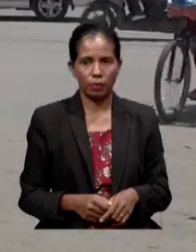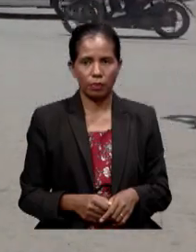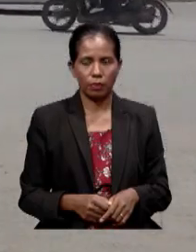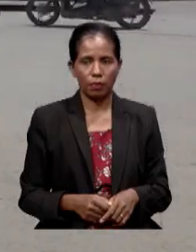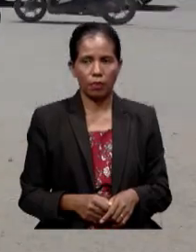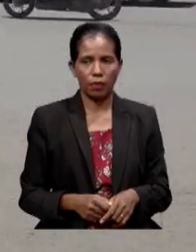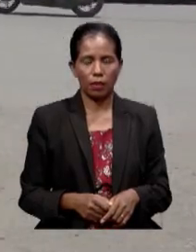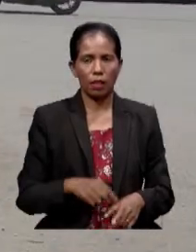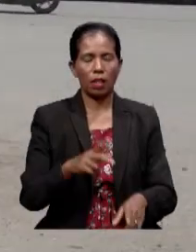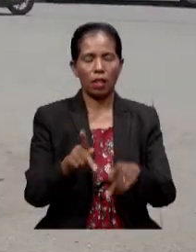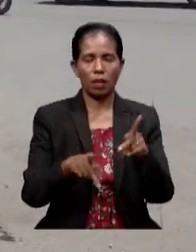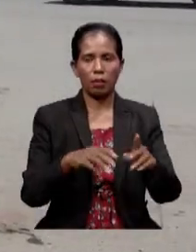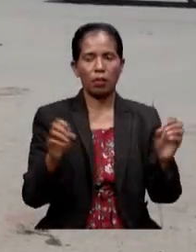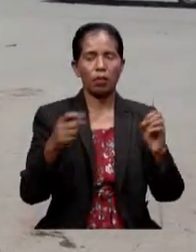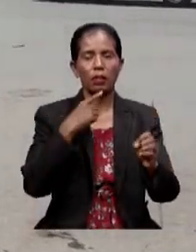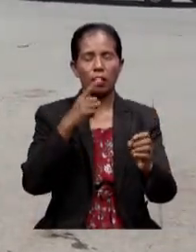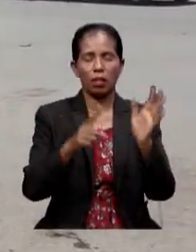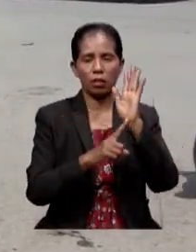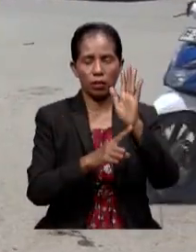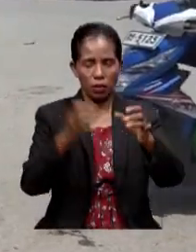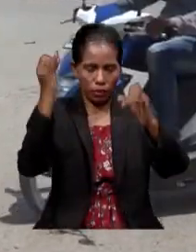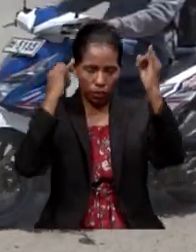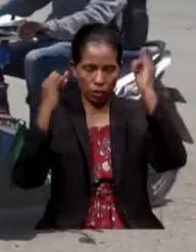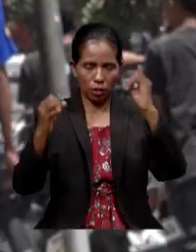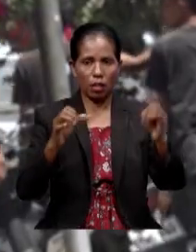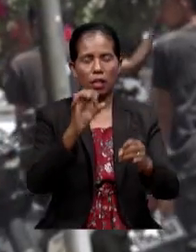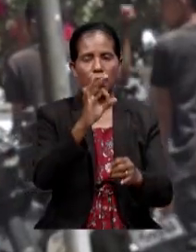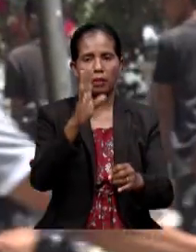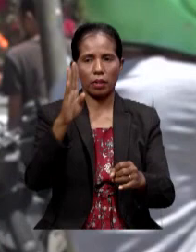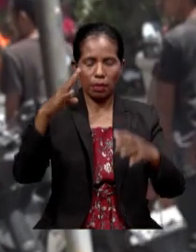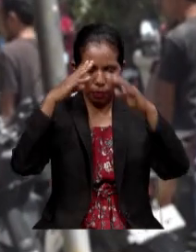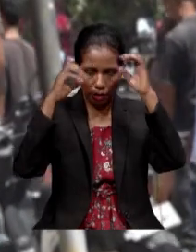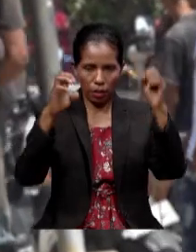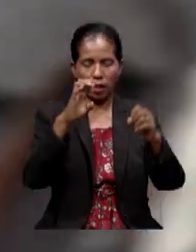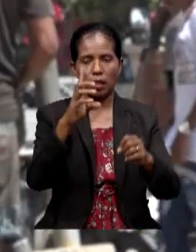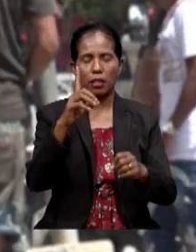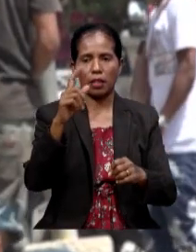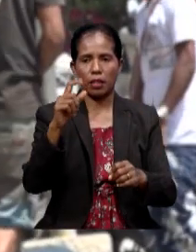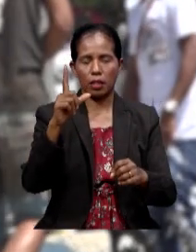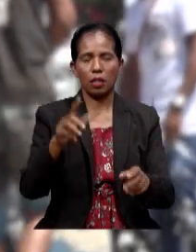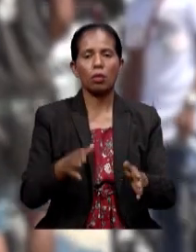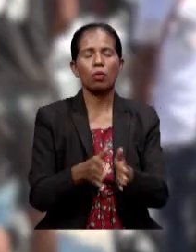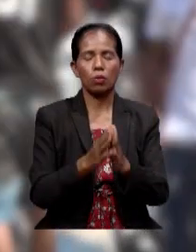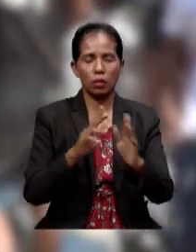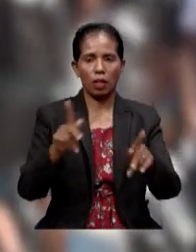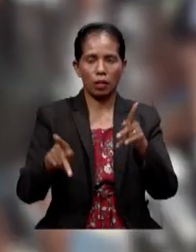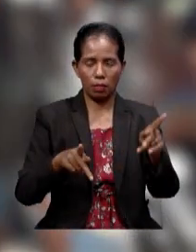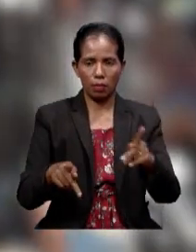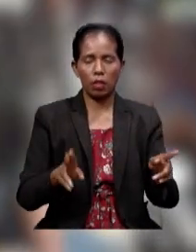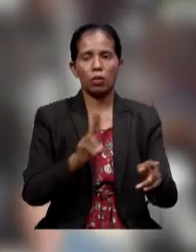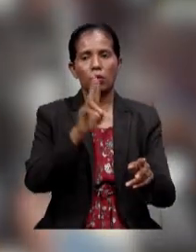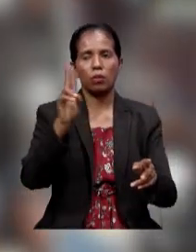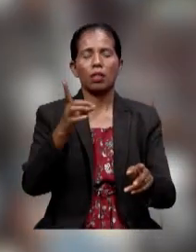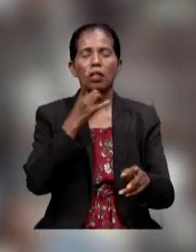Ema e responsável Balun lança informação em social media kata presidente de TLP Russo Público atudada eletricidade